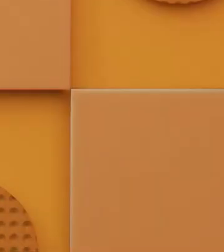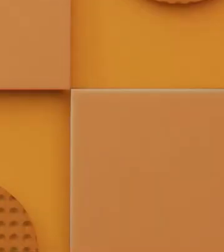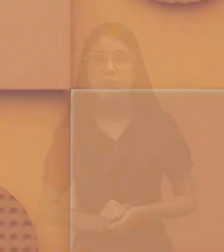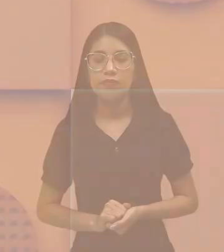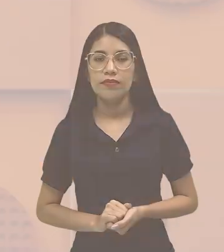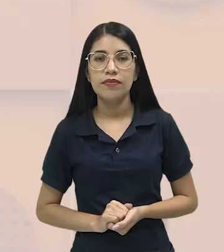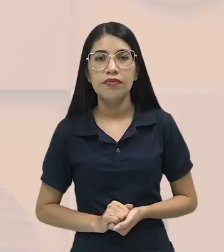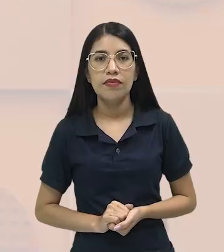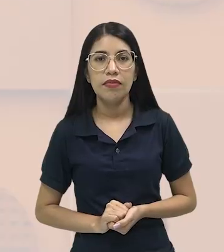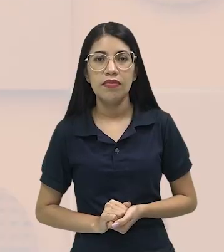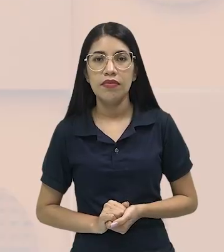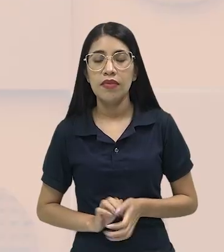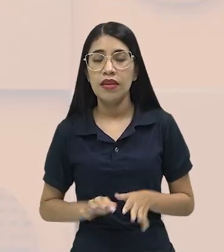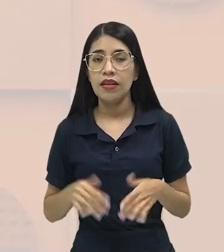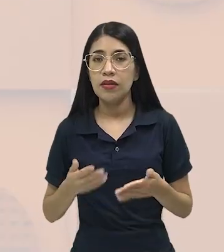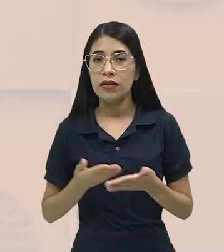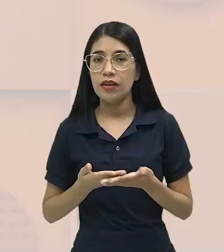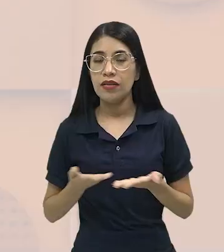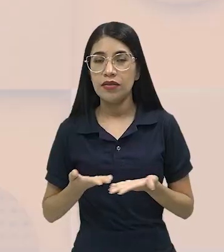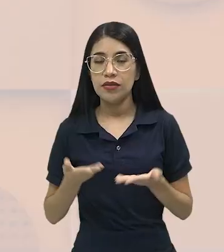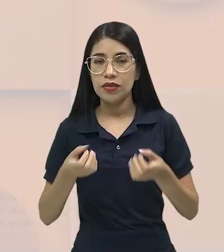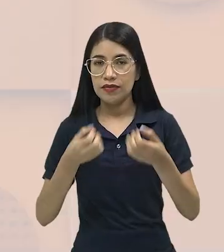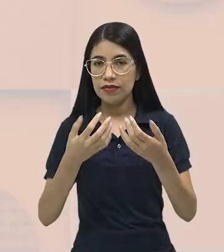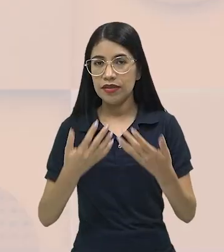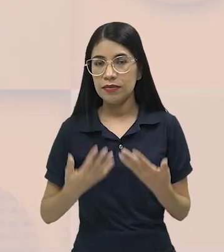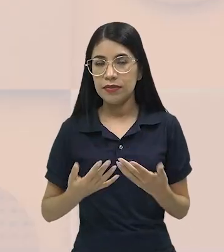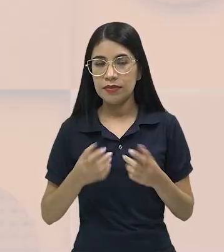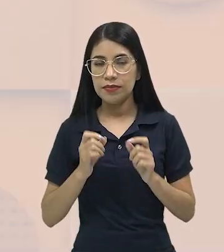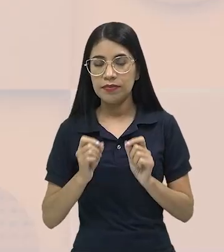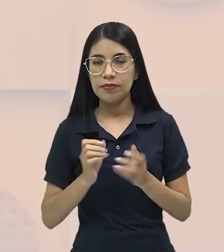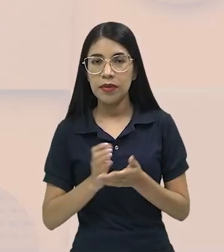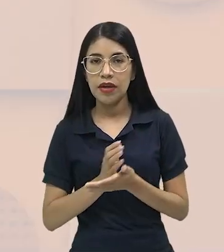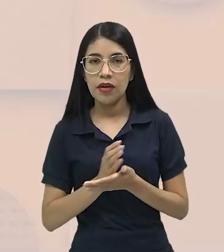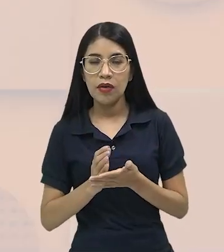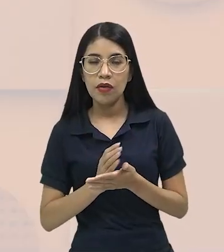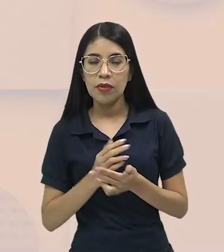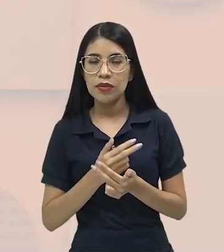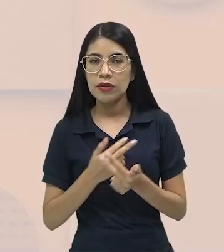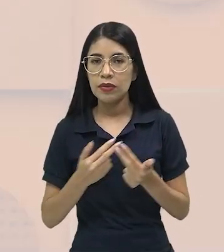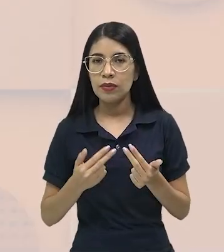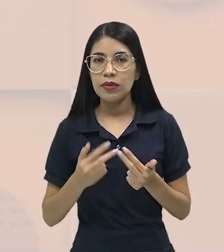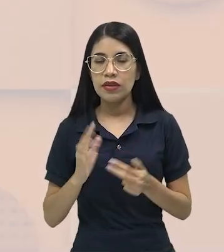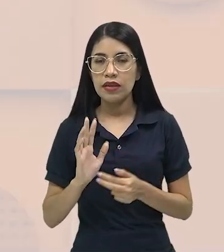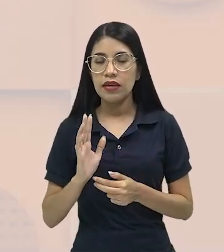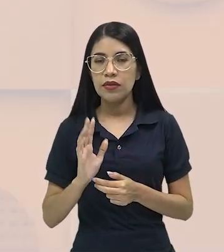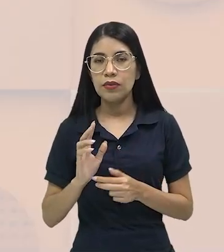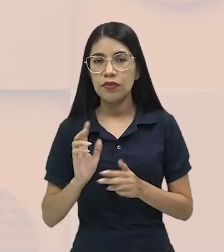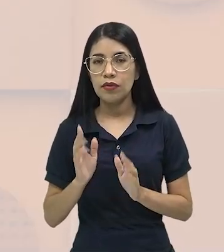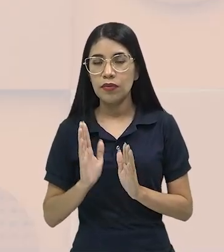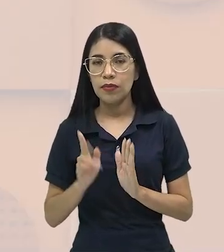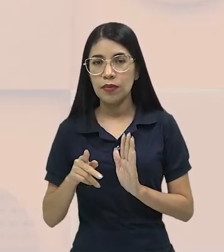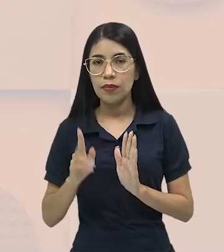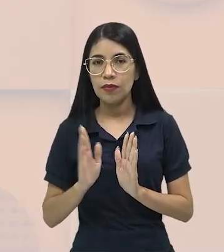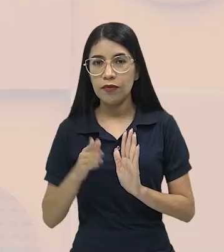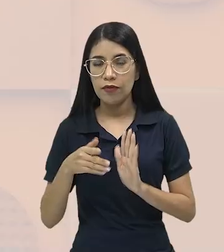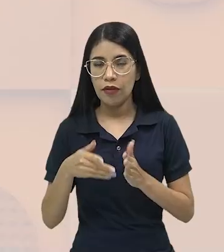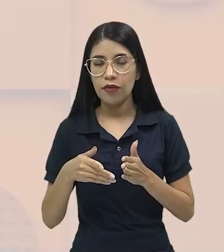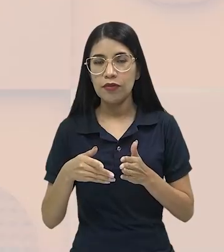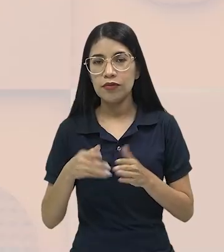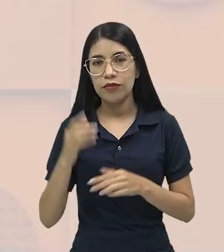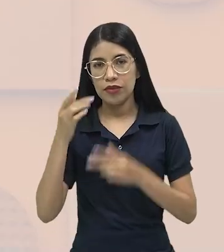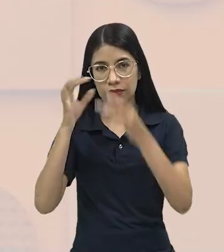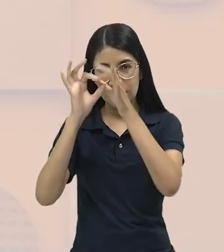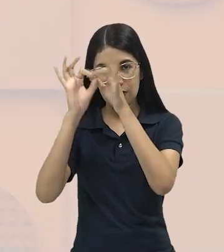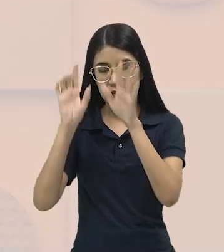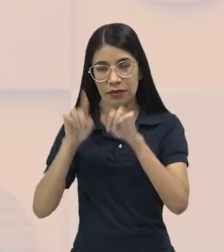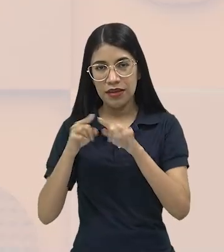Então, alunos, hoje nós vamos falar sobre algumas situações, do liberalismo. Contudo, deixa eu falar um